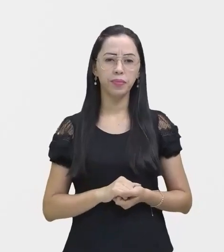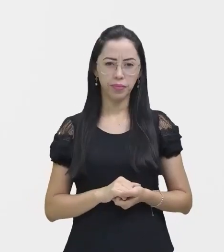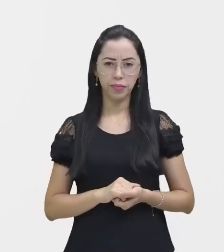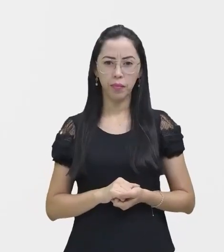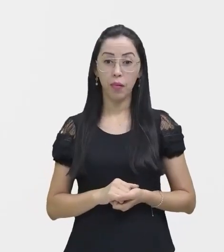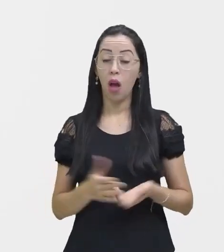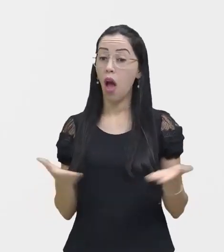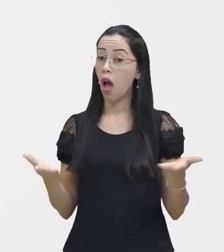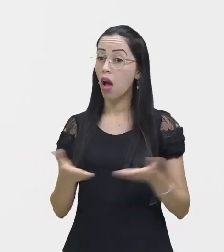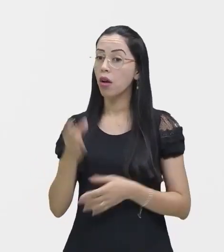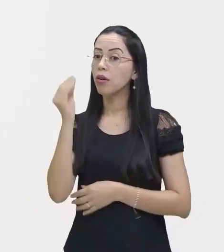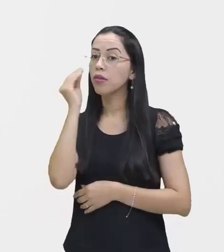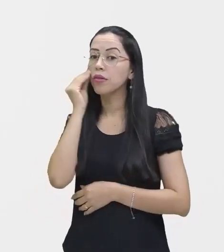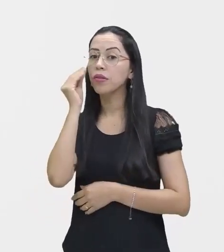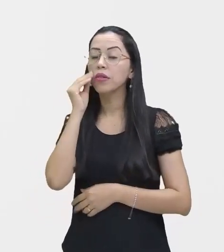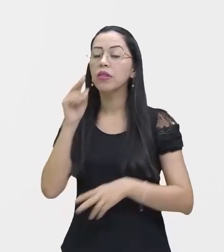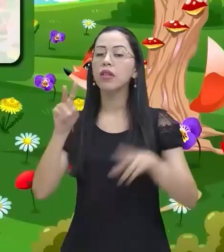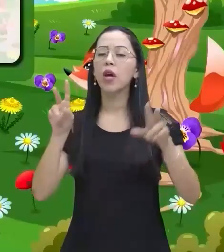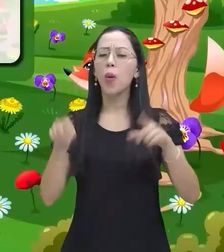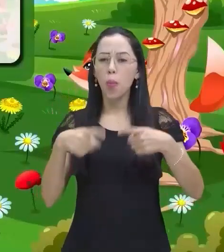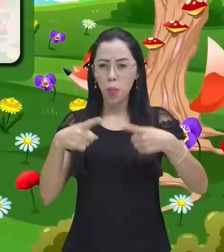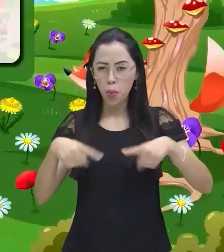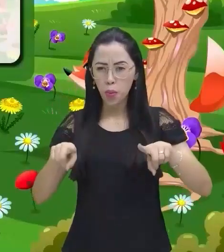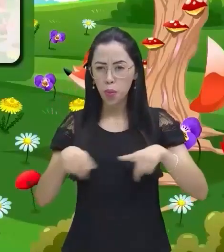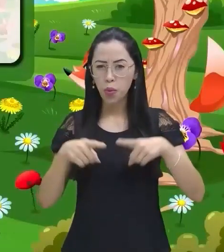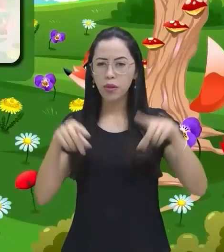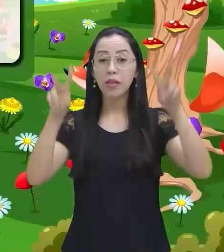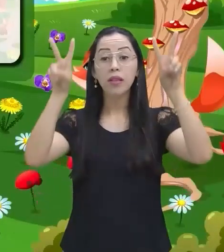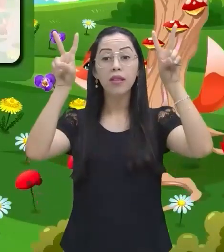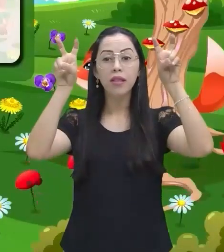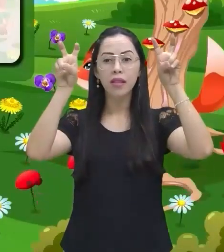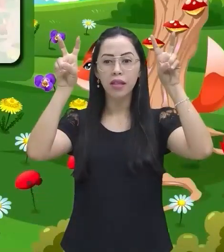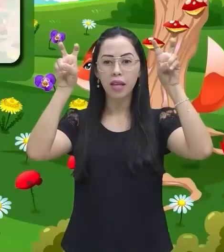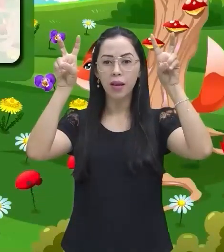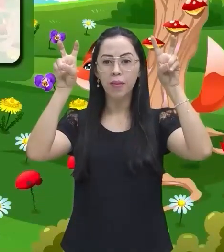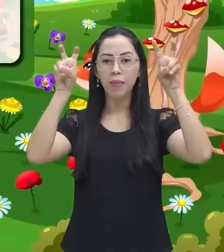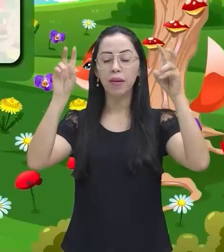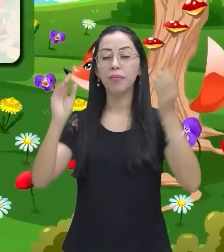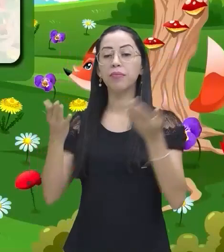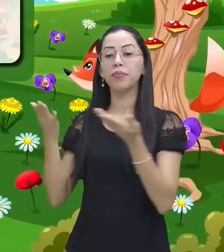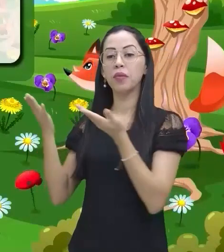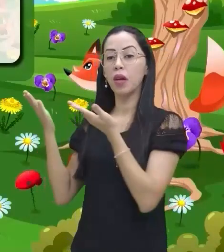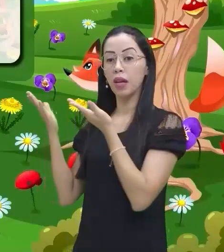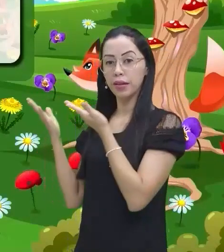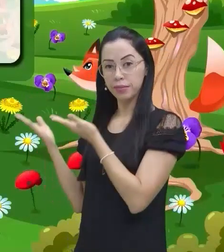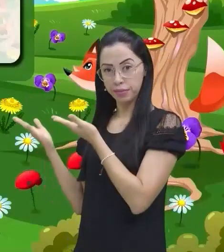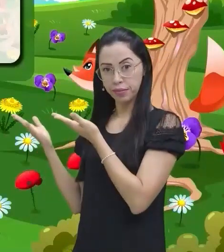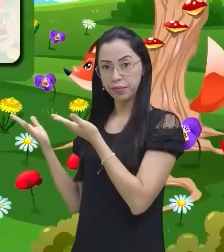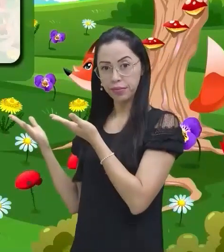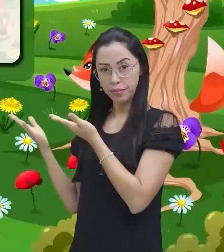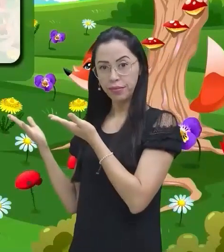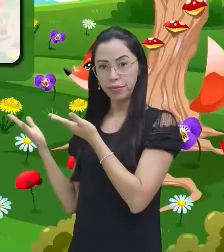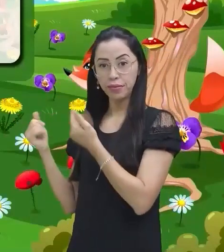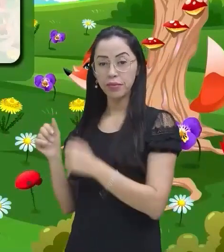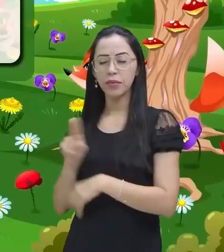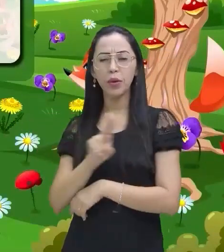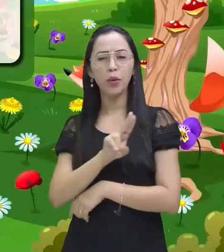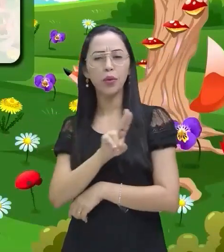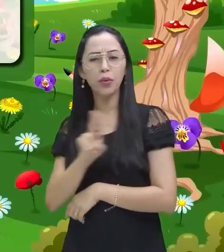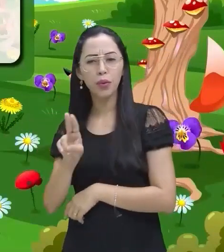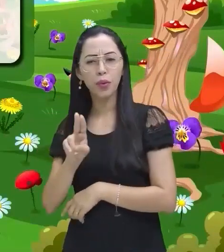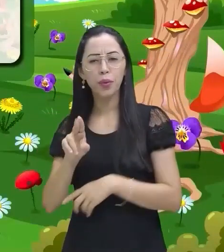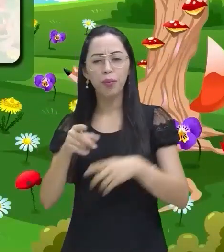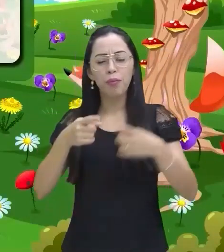Vamos ler o título da musiquinha? Aqui ao meu lado temos o título da musiquinha que acabamos